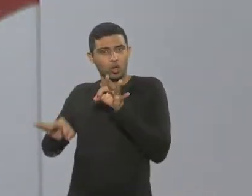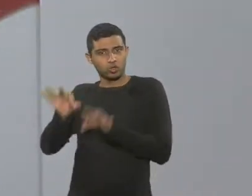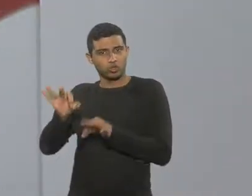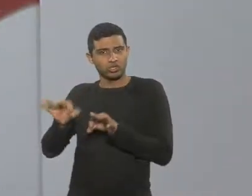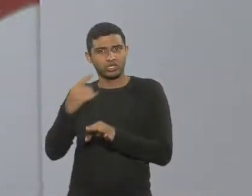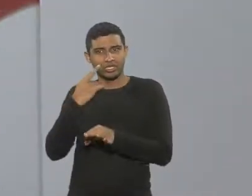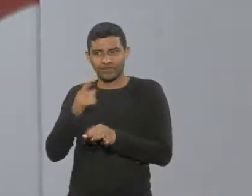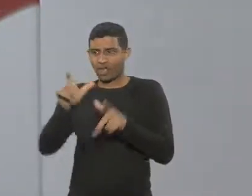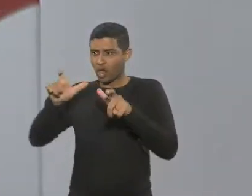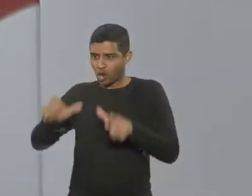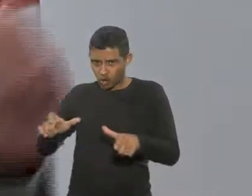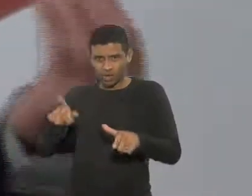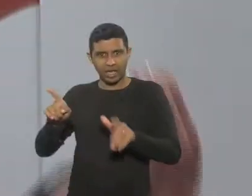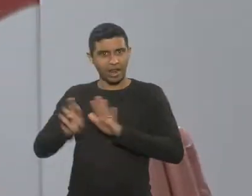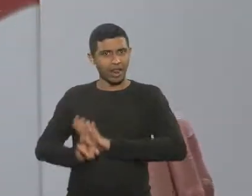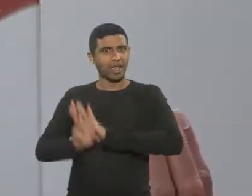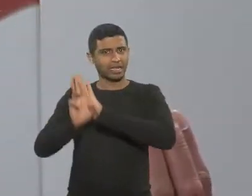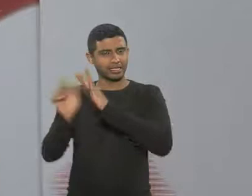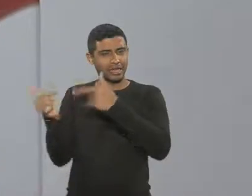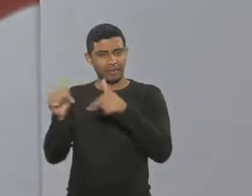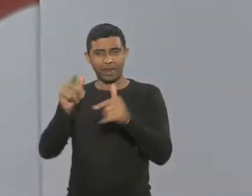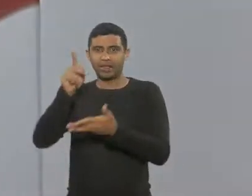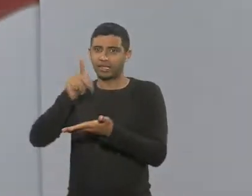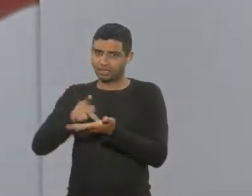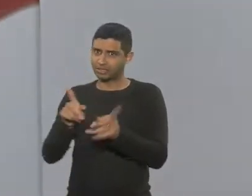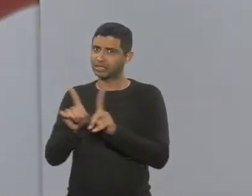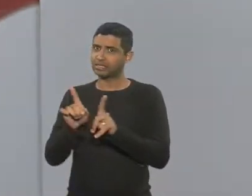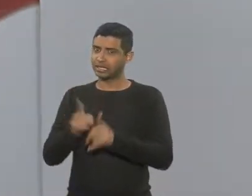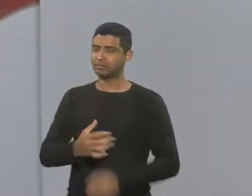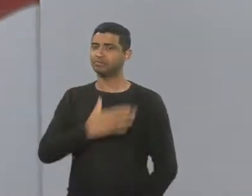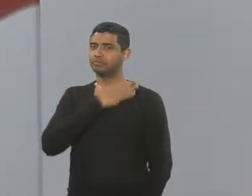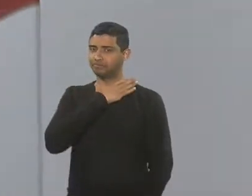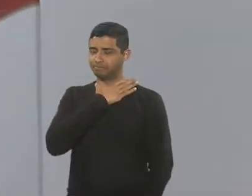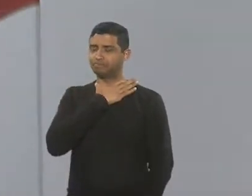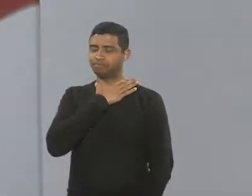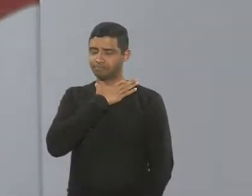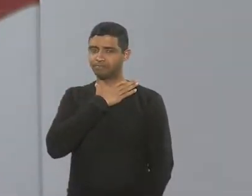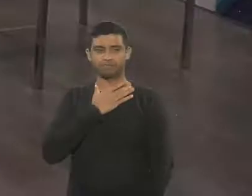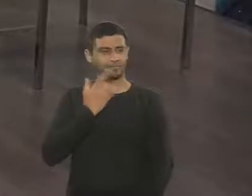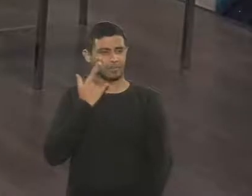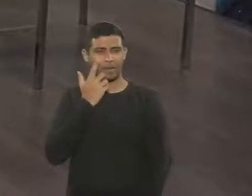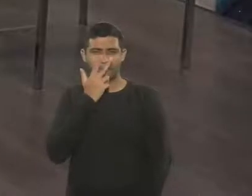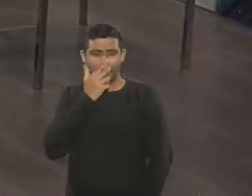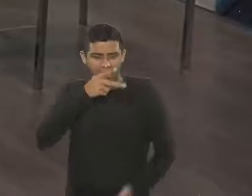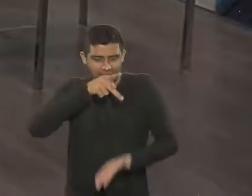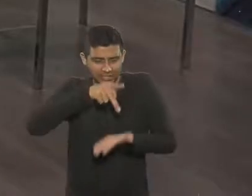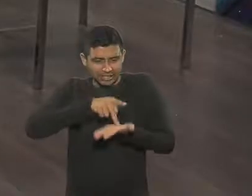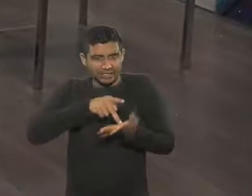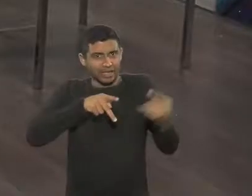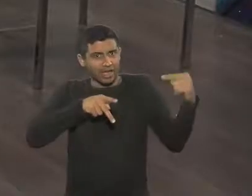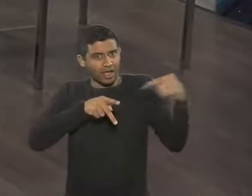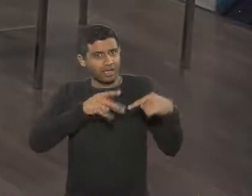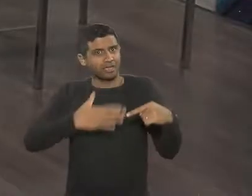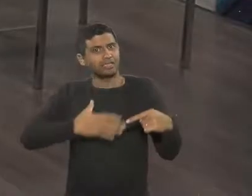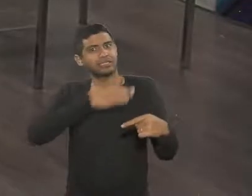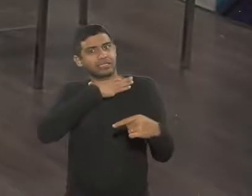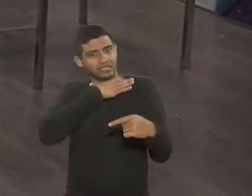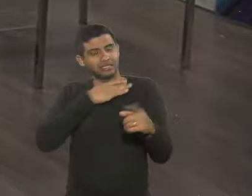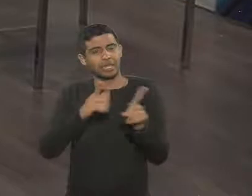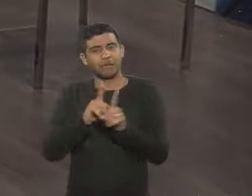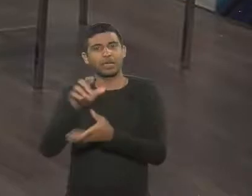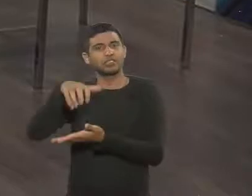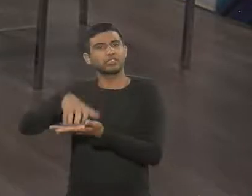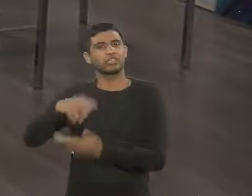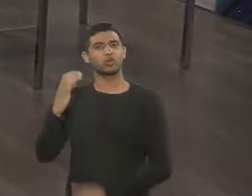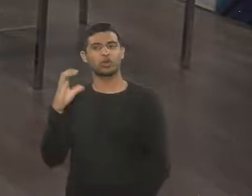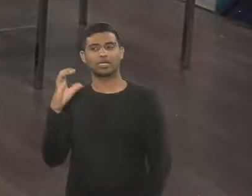lugar de representação e que também trabalha com a verdade, também está em crise. A verdade está em crise. A verdade, a ciência, que é um outro lugar também,